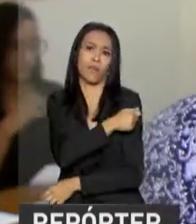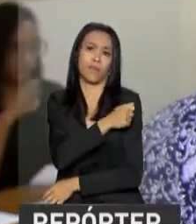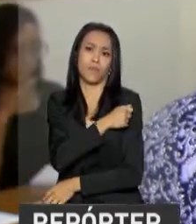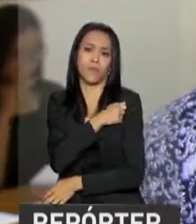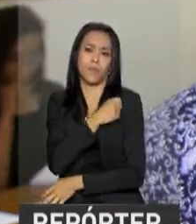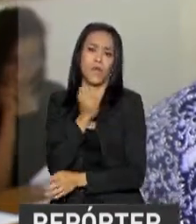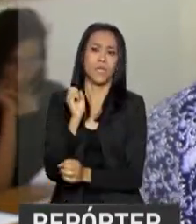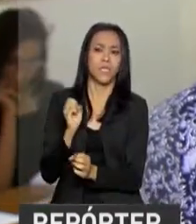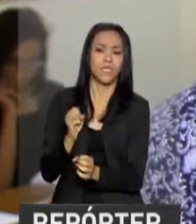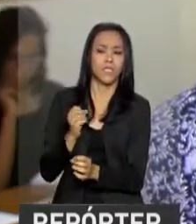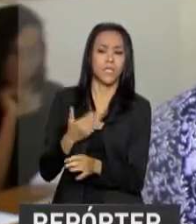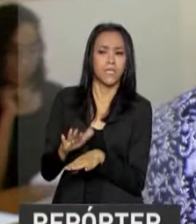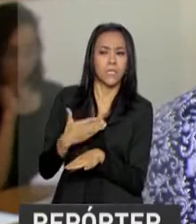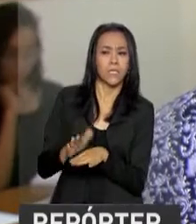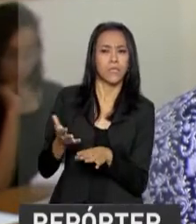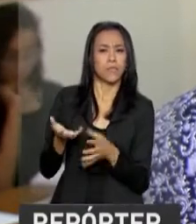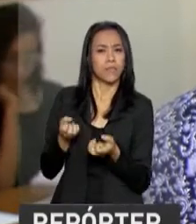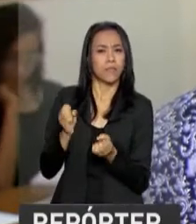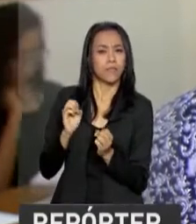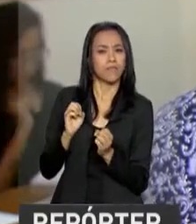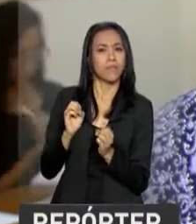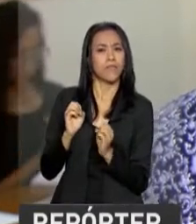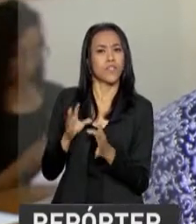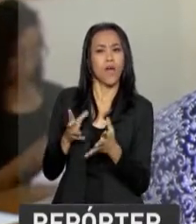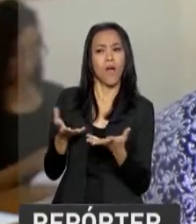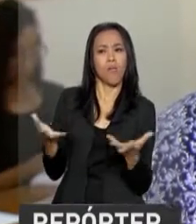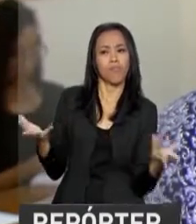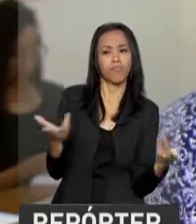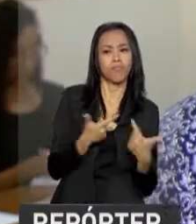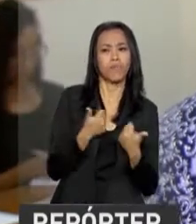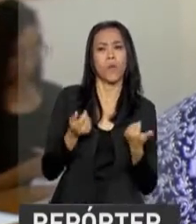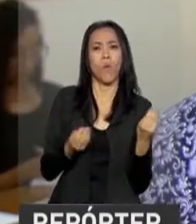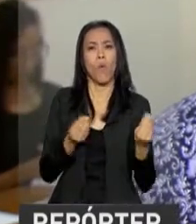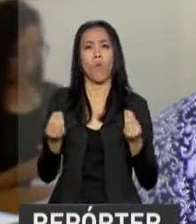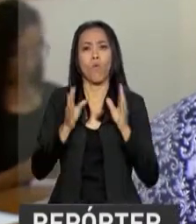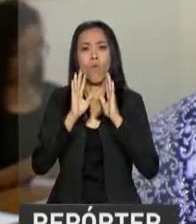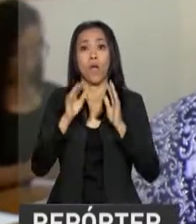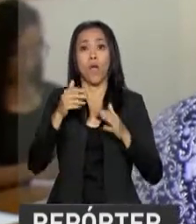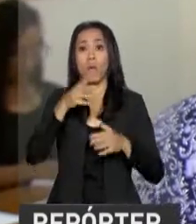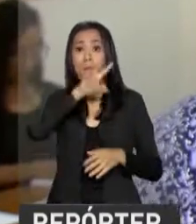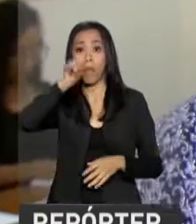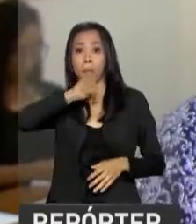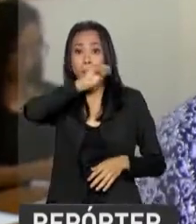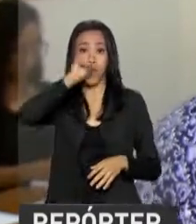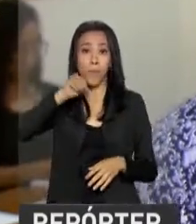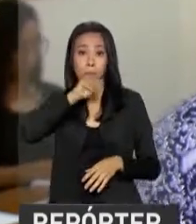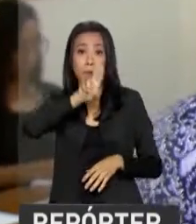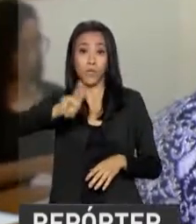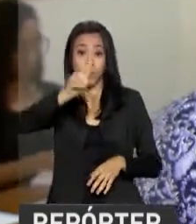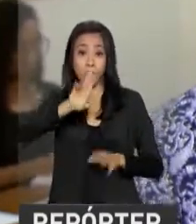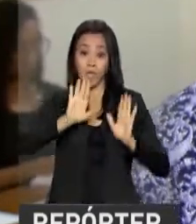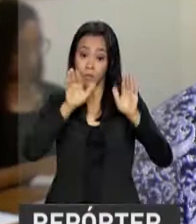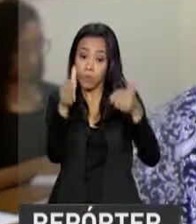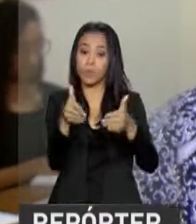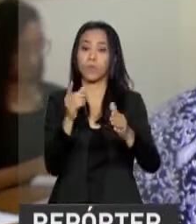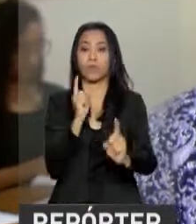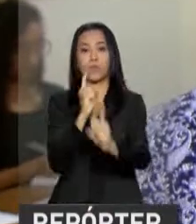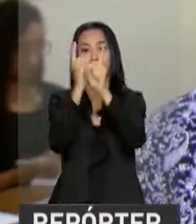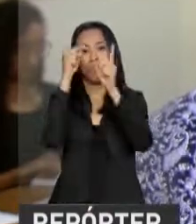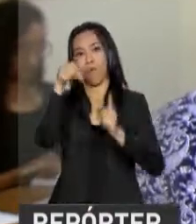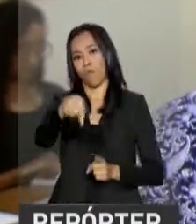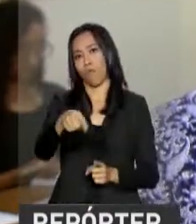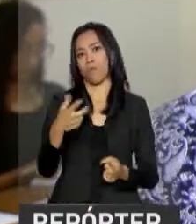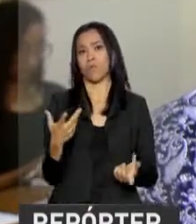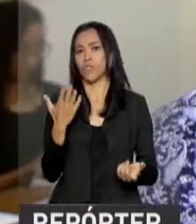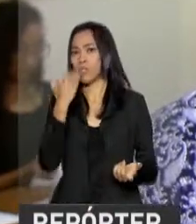refina com eles o vocabulário mais específico, porque eles vão precisar de direções mais específicas, um vocabulário